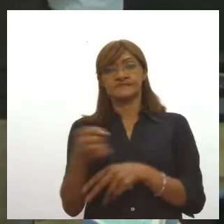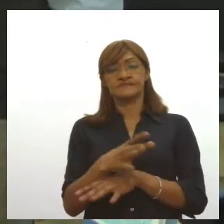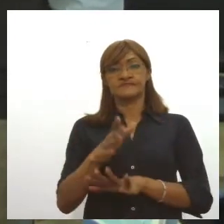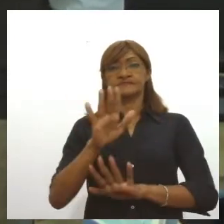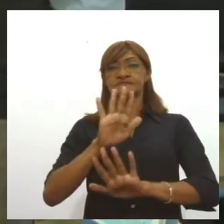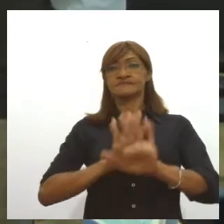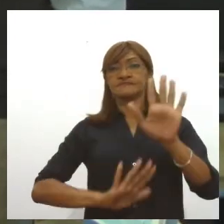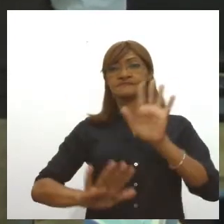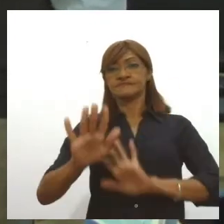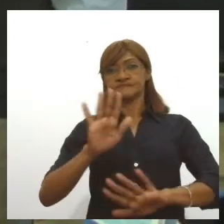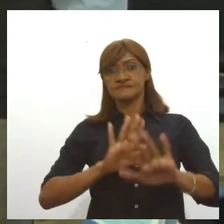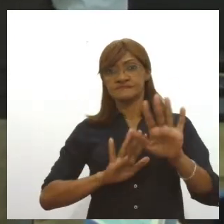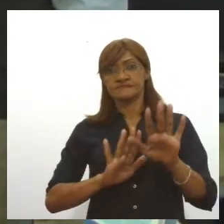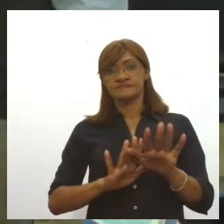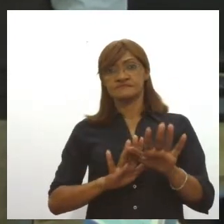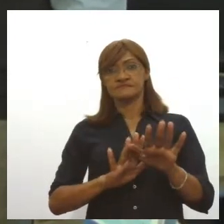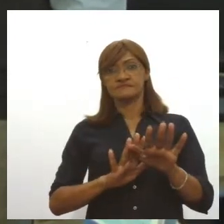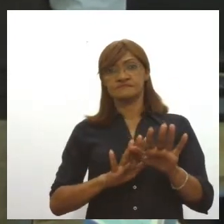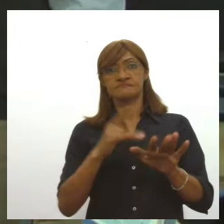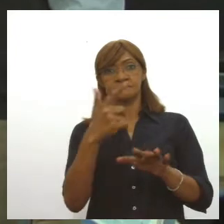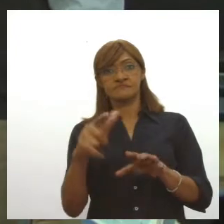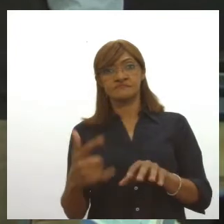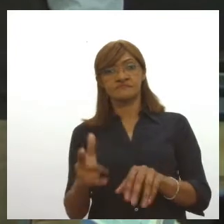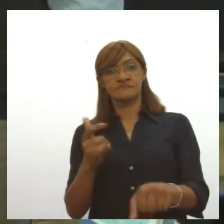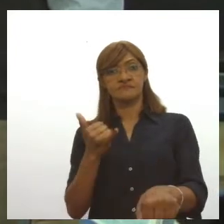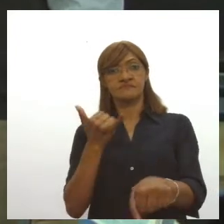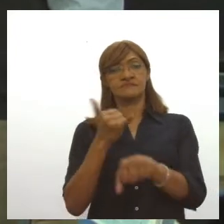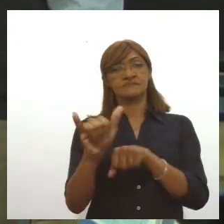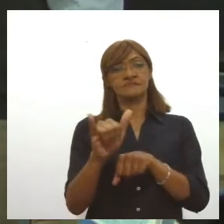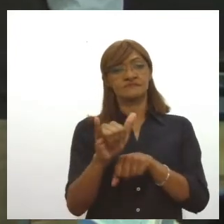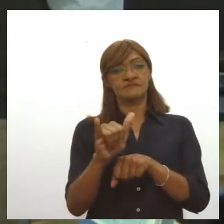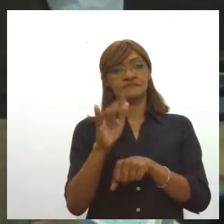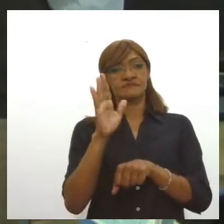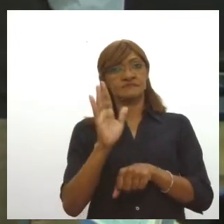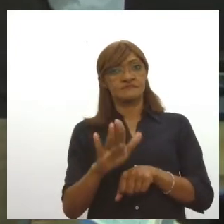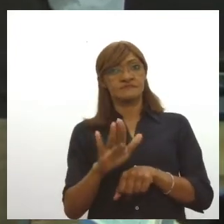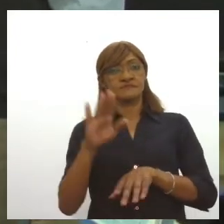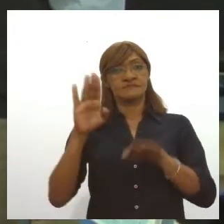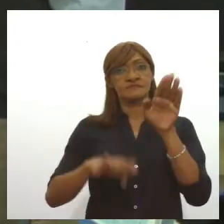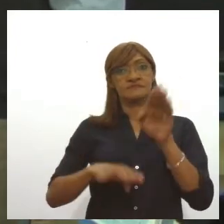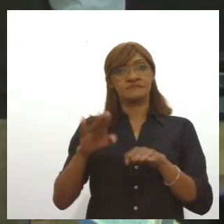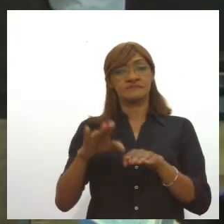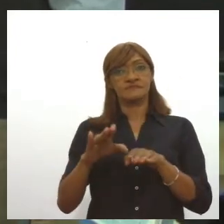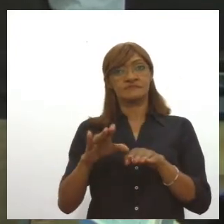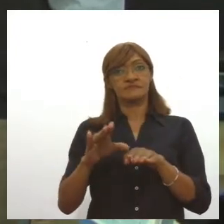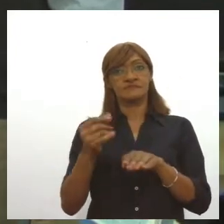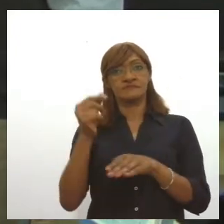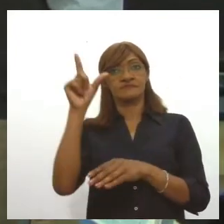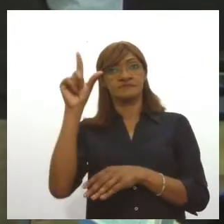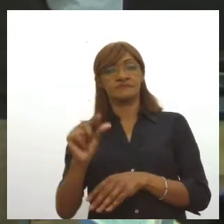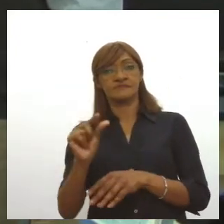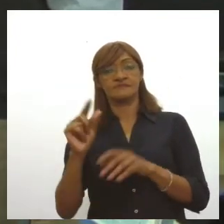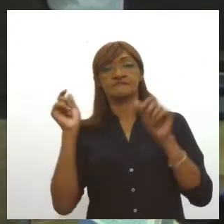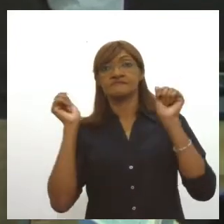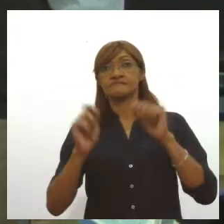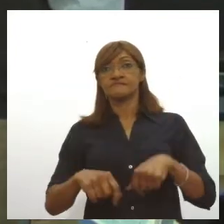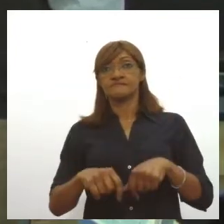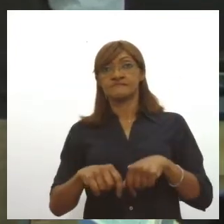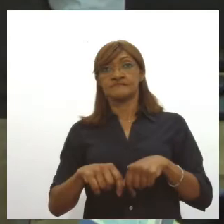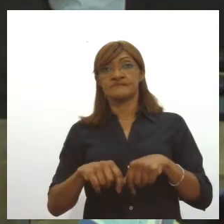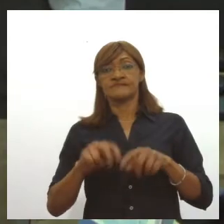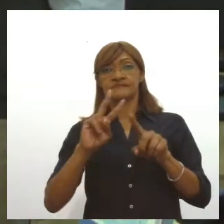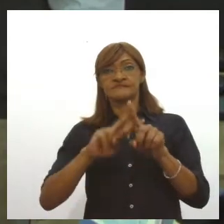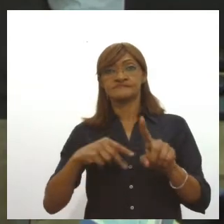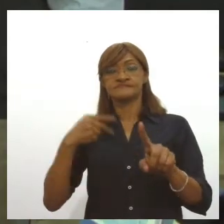não ser enganado. Às vezes, você, no lugar de participar da Black Friday, pode estar participando de